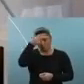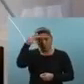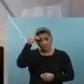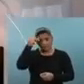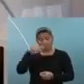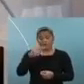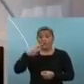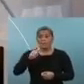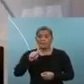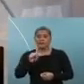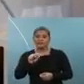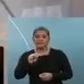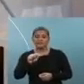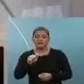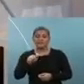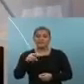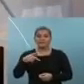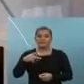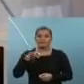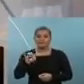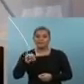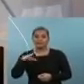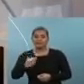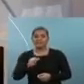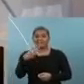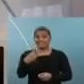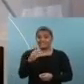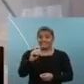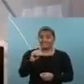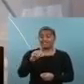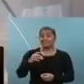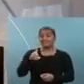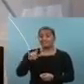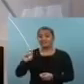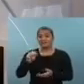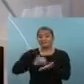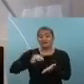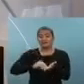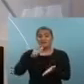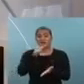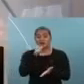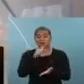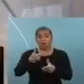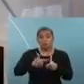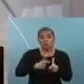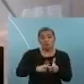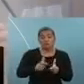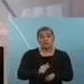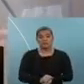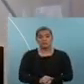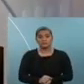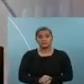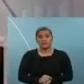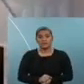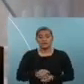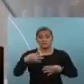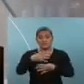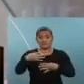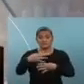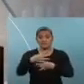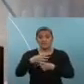ele me disse que faz 30 dias que falta água na sua cidade. Então, o problema não é da cidade de